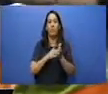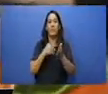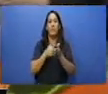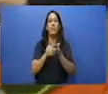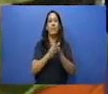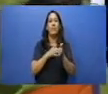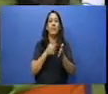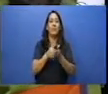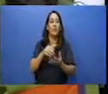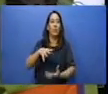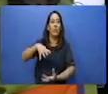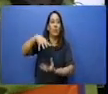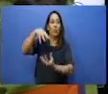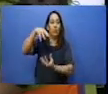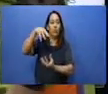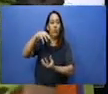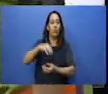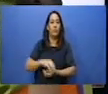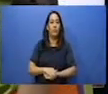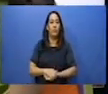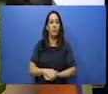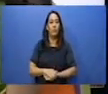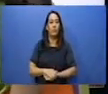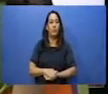o ovo, tá? Então, vamos lá.